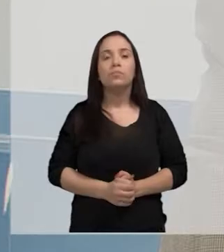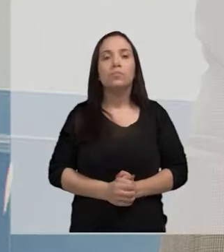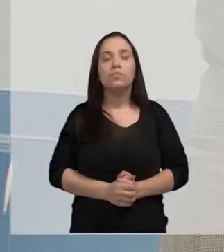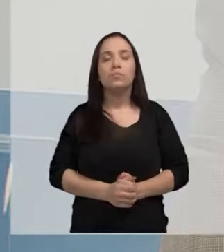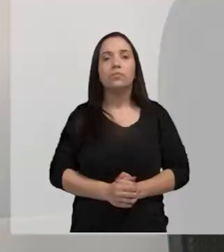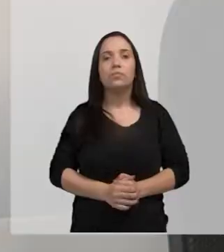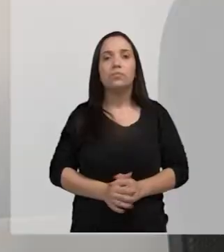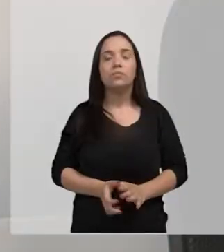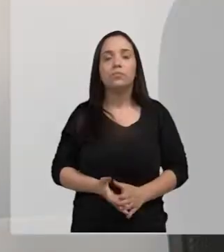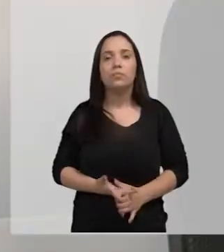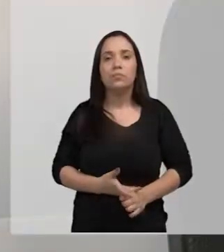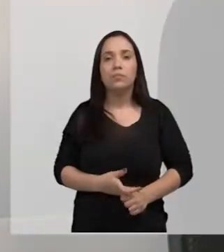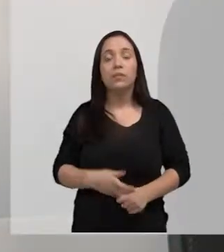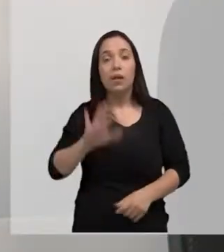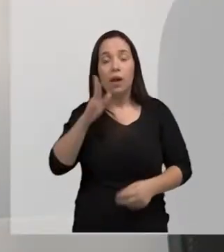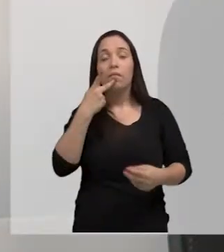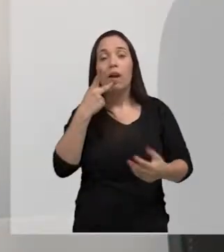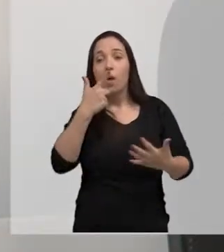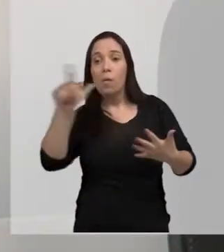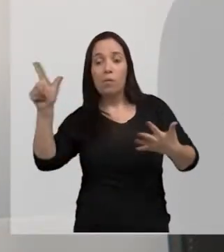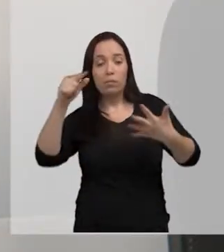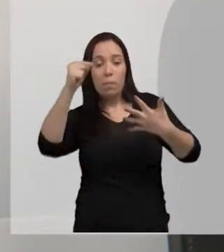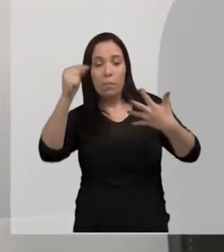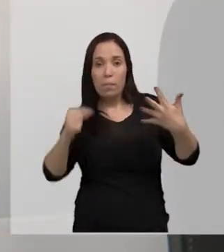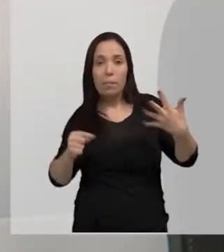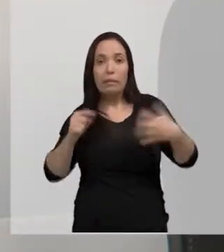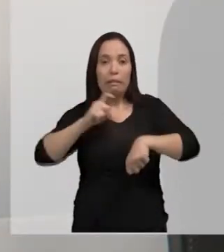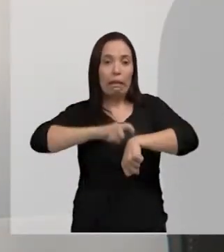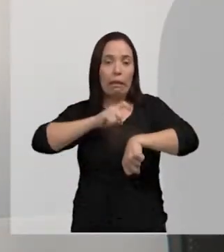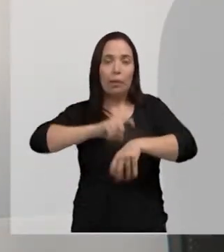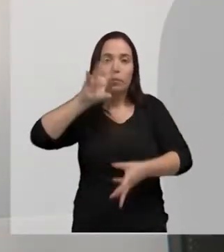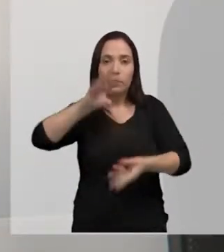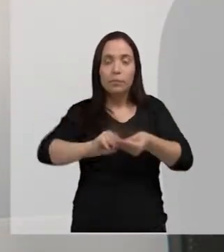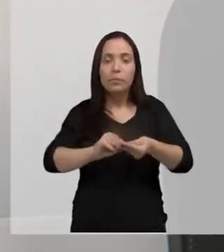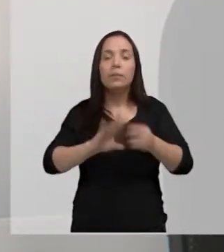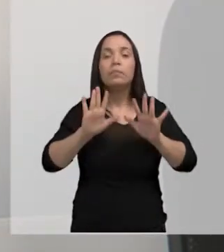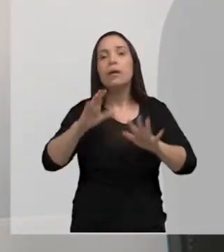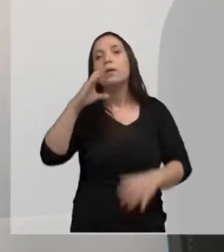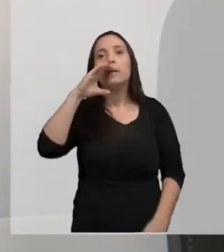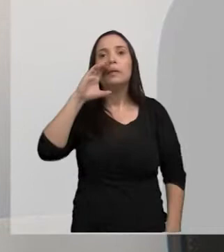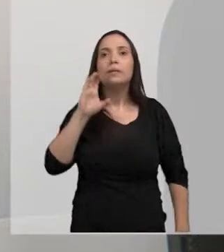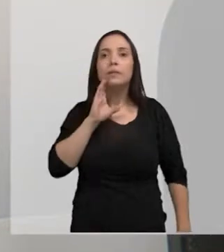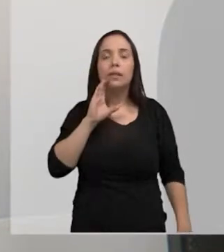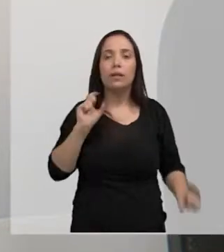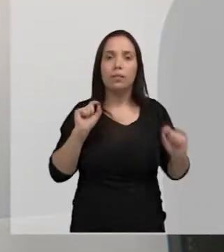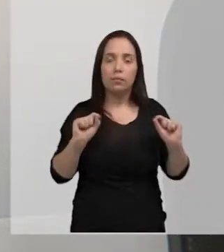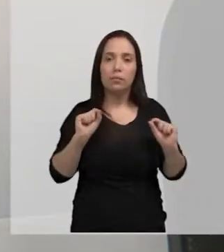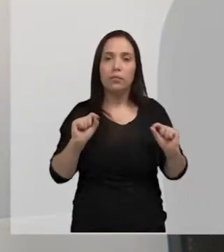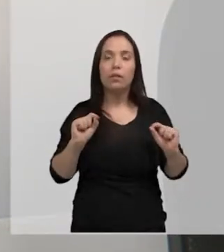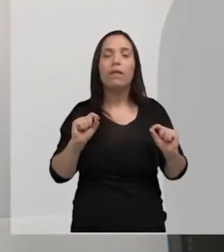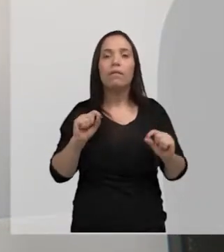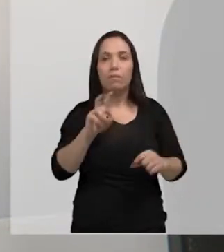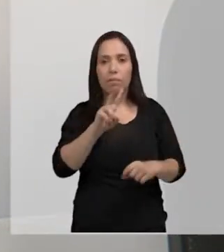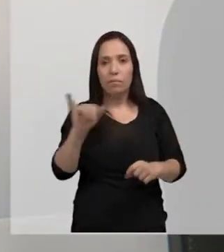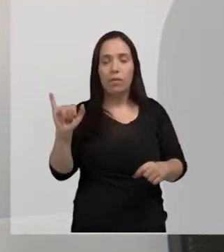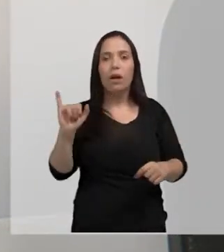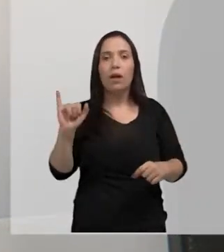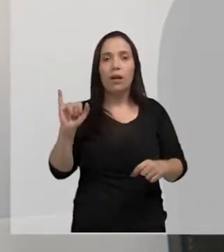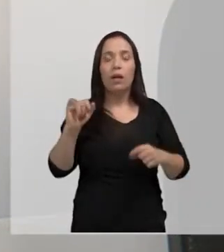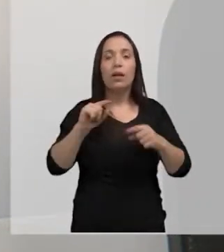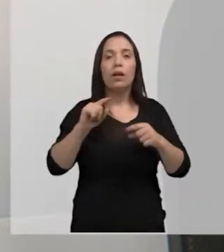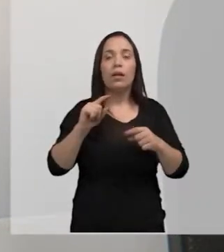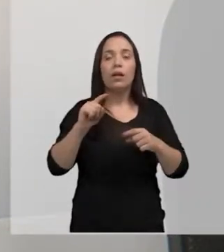do Bora, que senão ninguém chega. Mas, indiscutivelmente, ele se torna uma peça-chave para a sucessão municipal